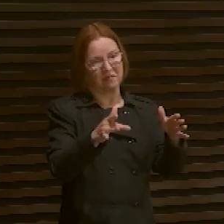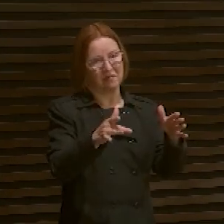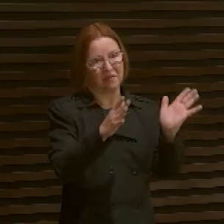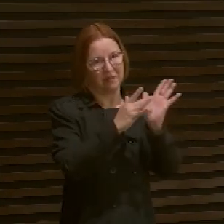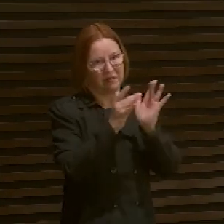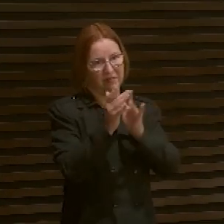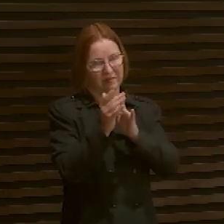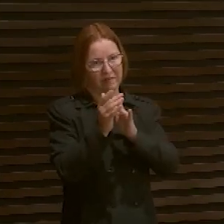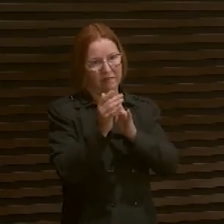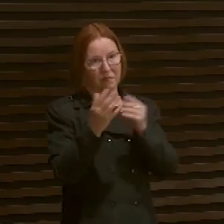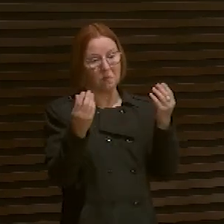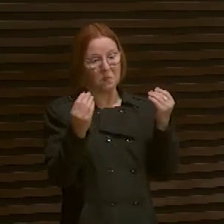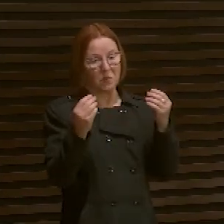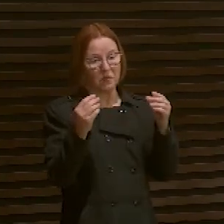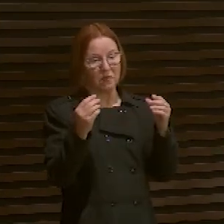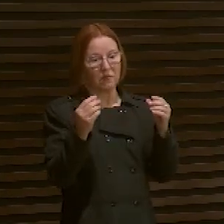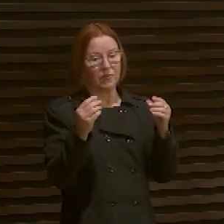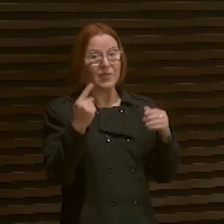Veja, muitos dos seus